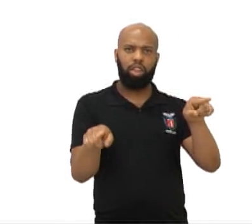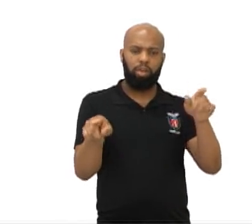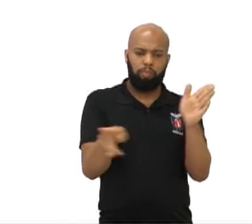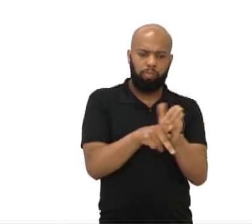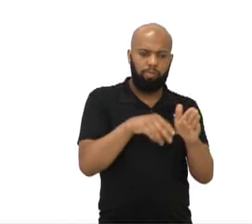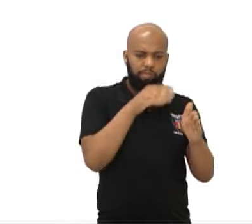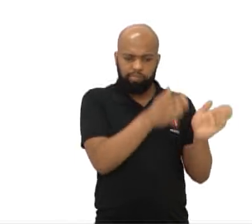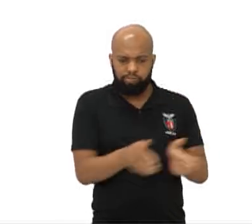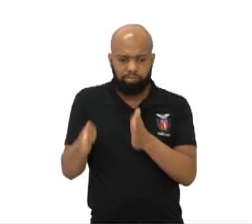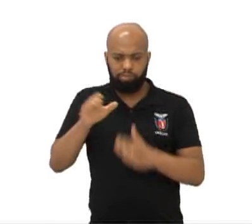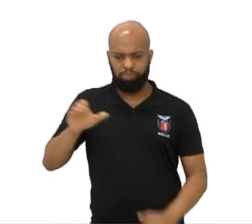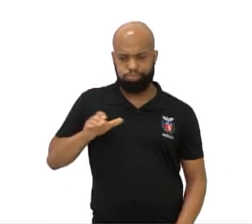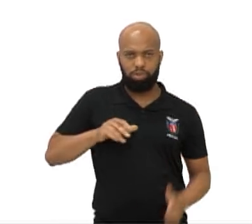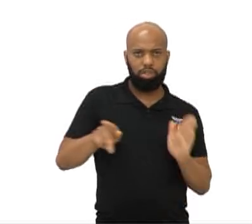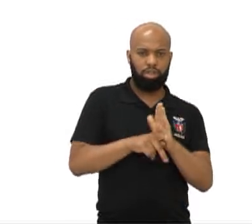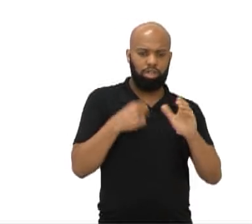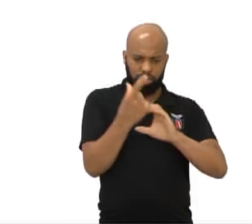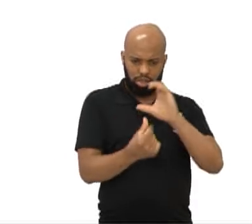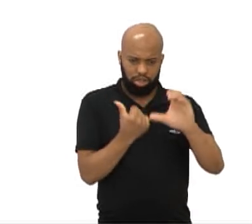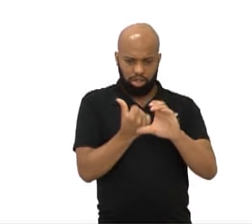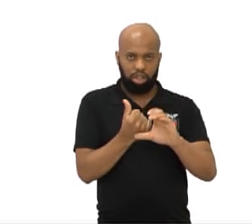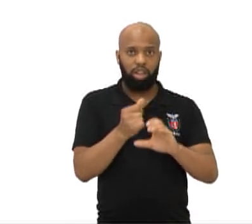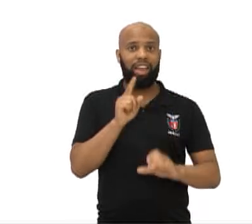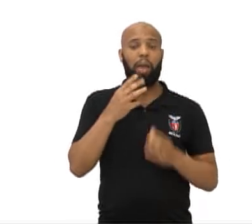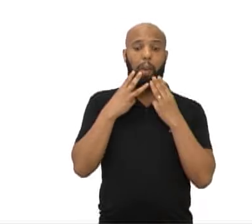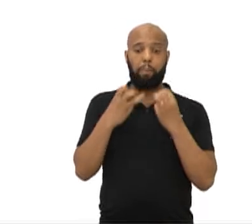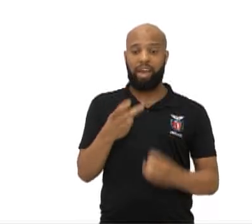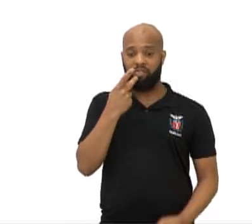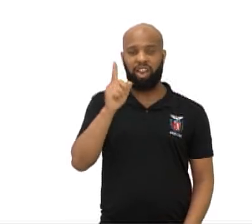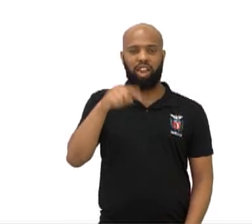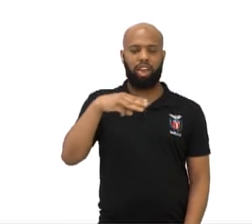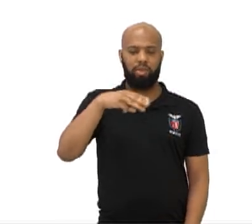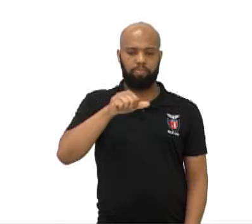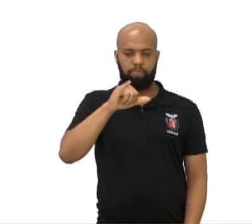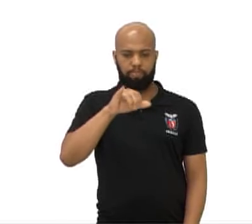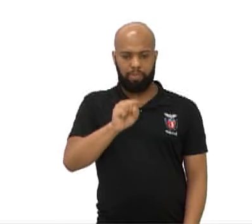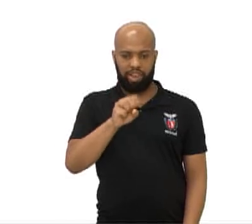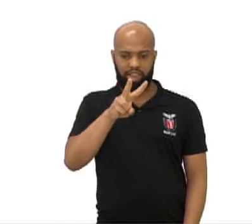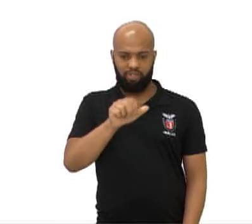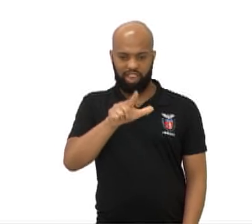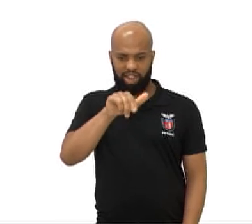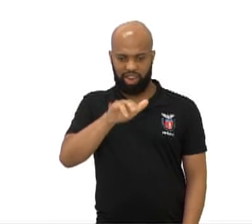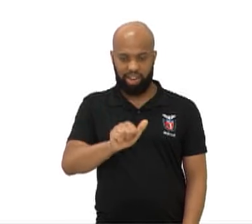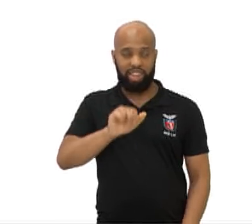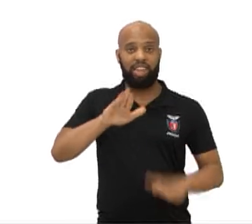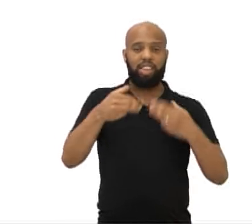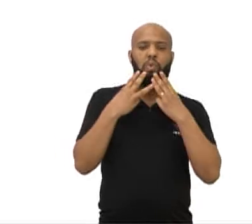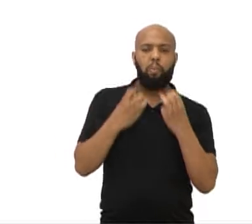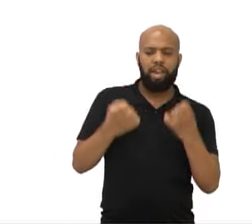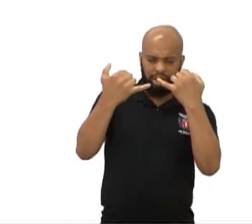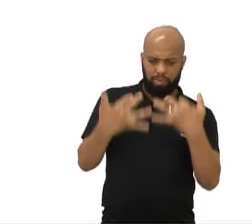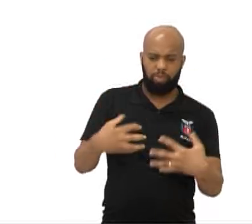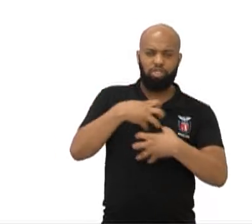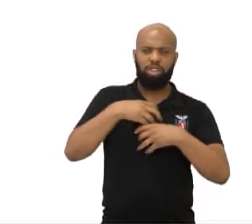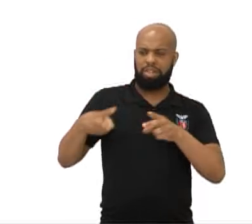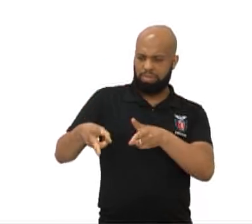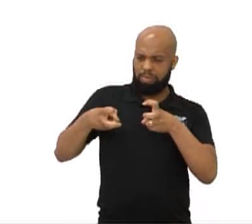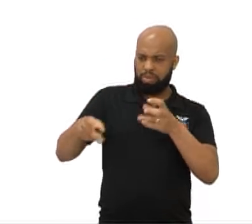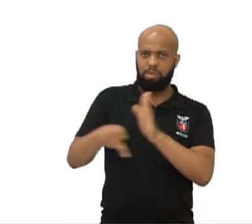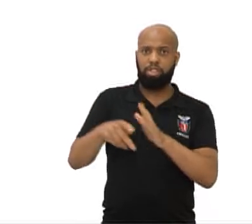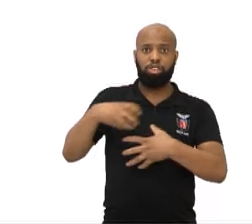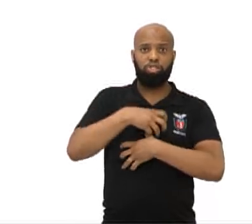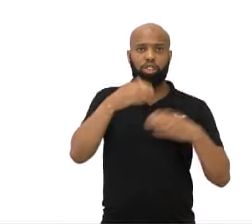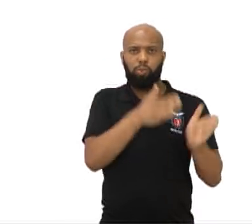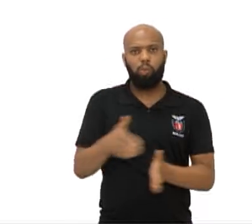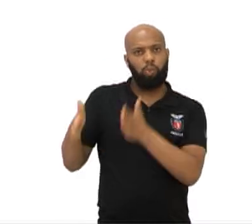de riqueza pelo capital é chamado por Marx de mais-valia. Com esse conceito, Marx explica a exploração, que é parte do modo